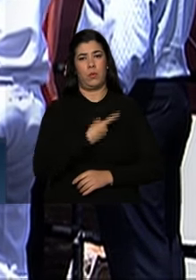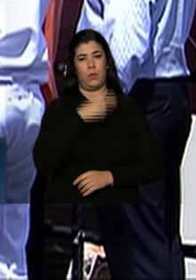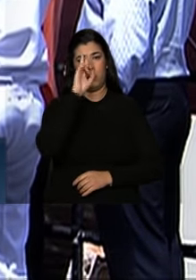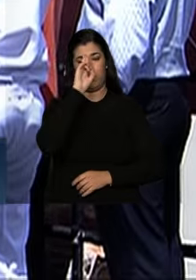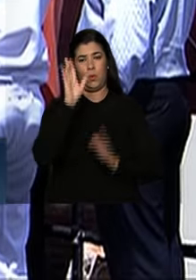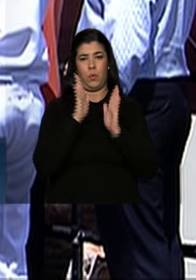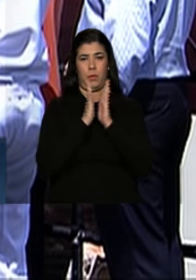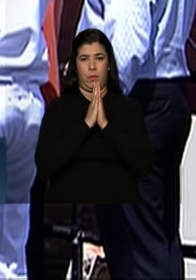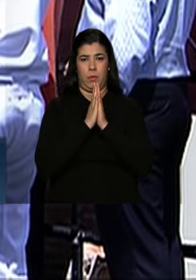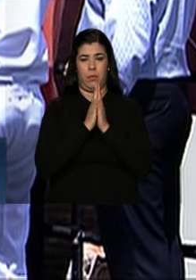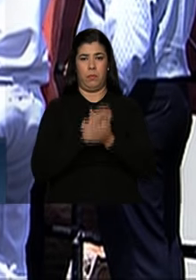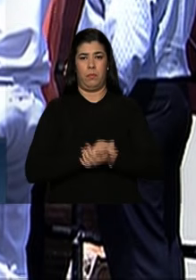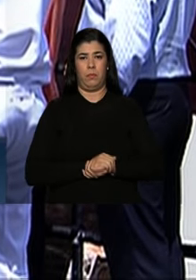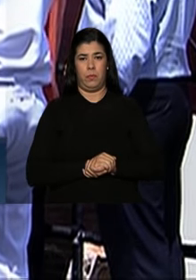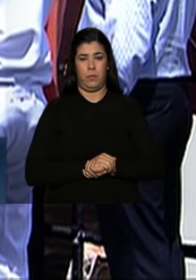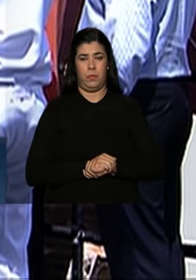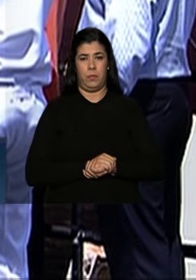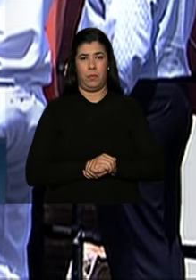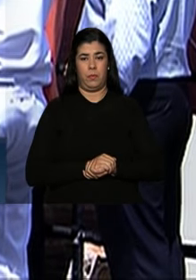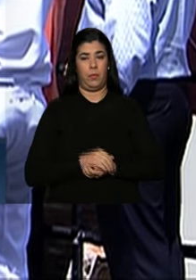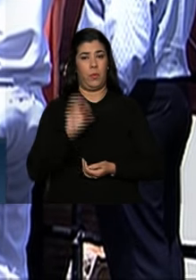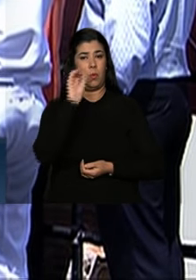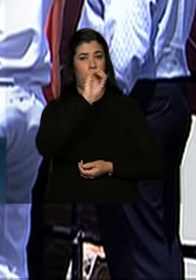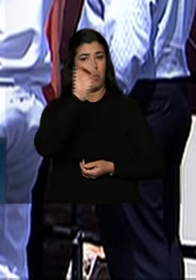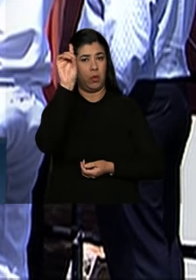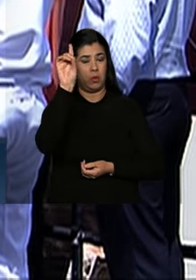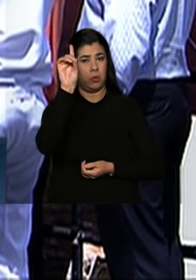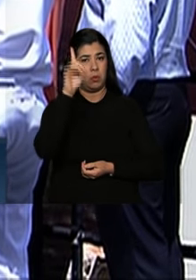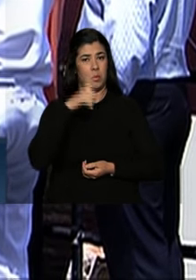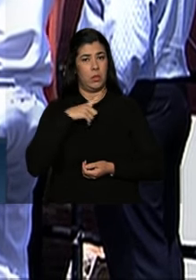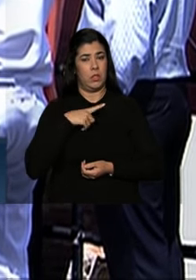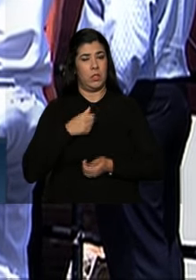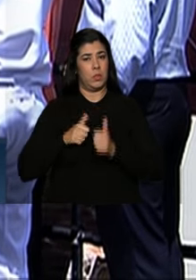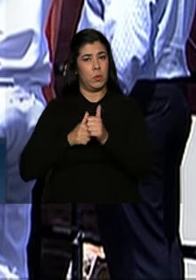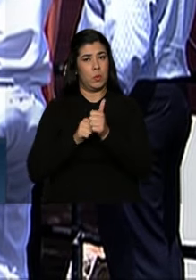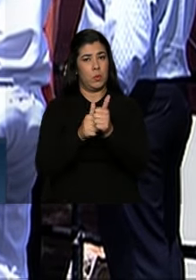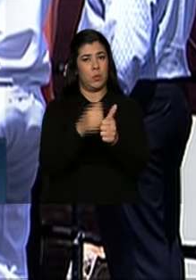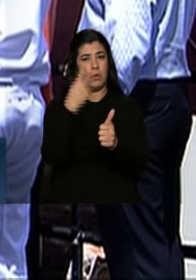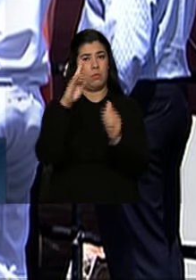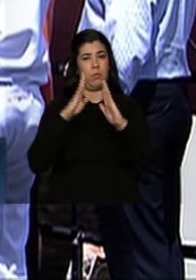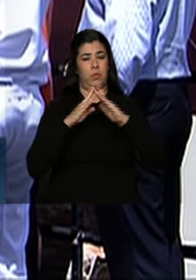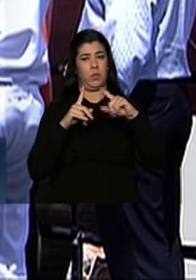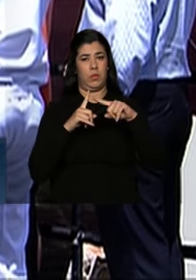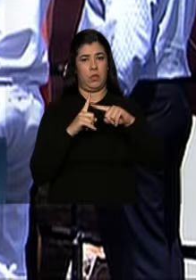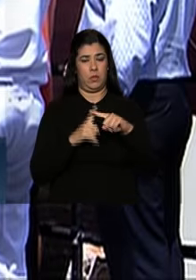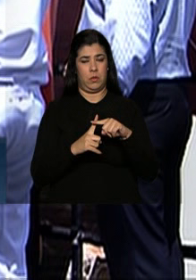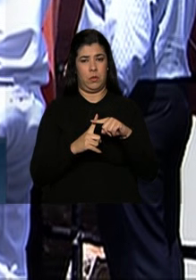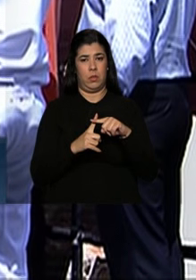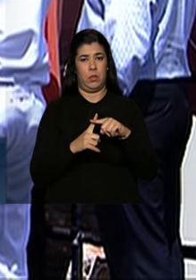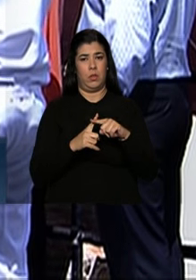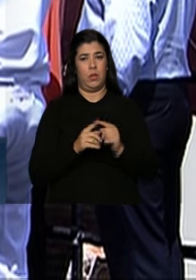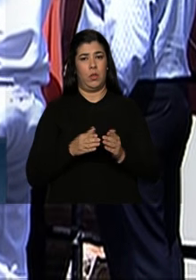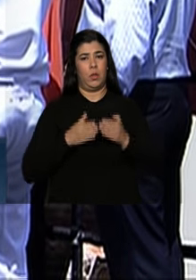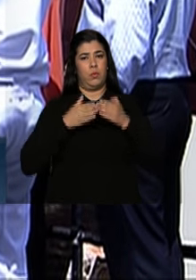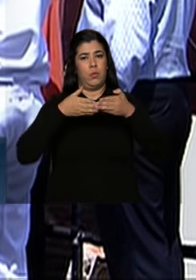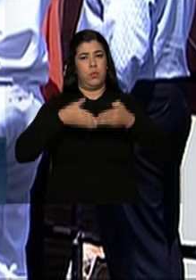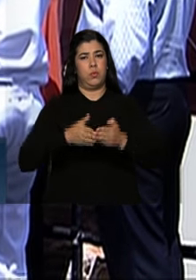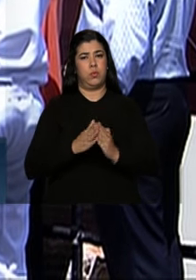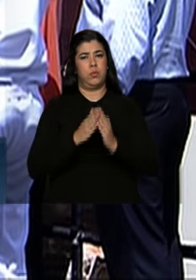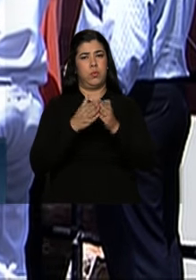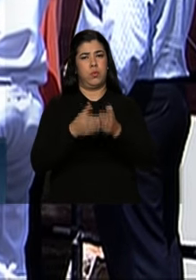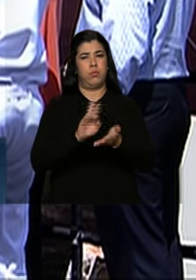Senhor. Amém. Ó Deus, que governais a vossa Igreja, navegando entre